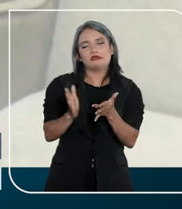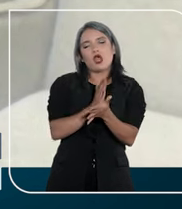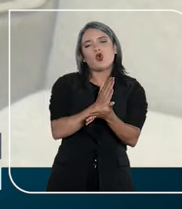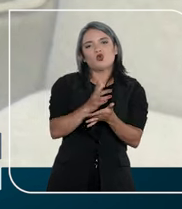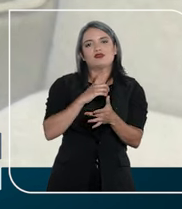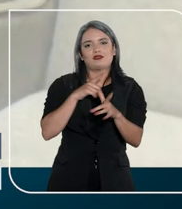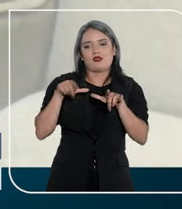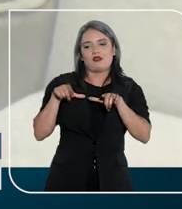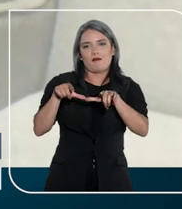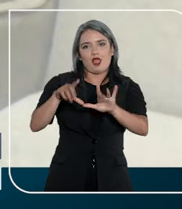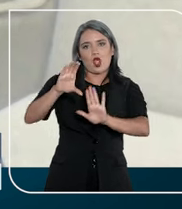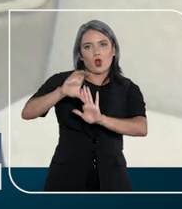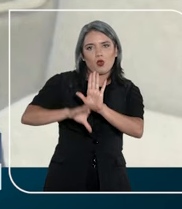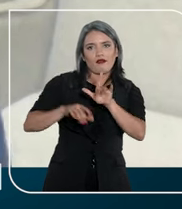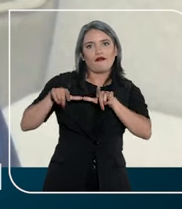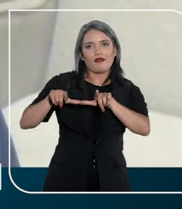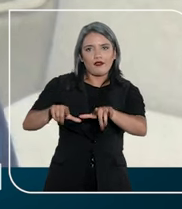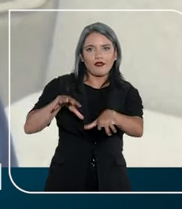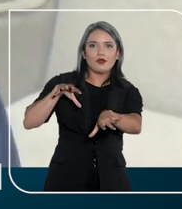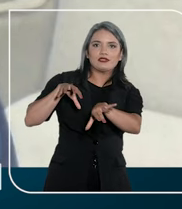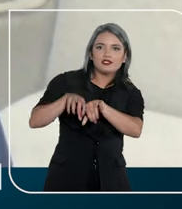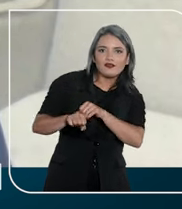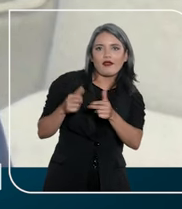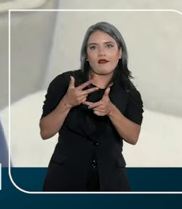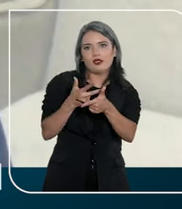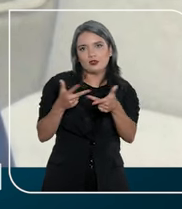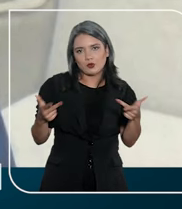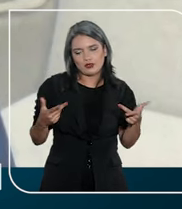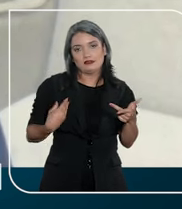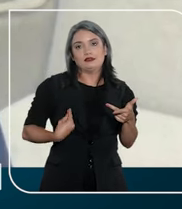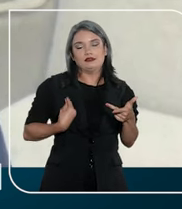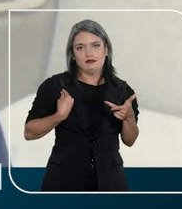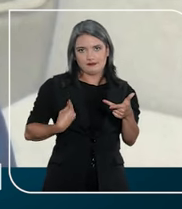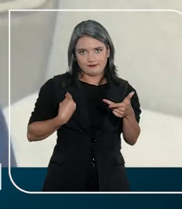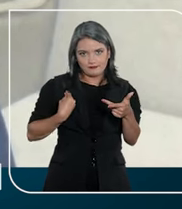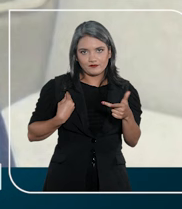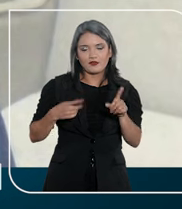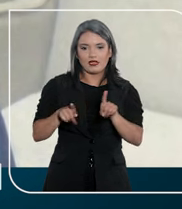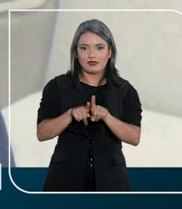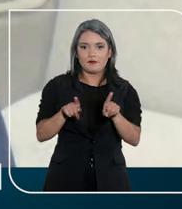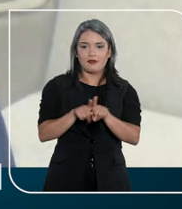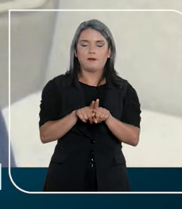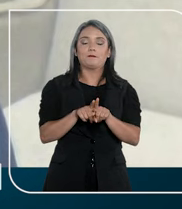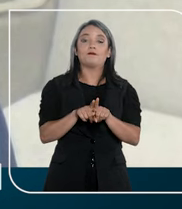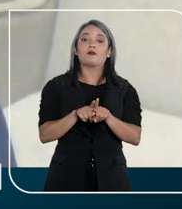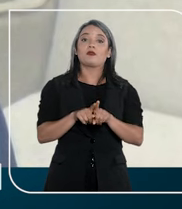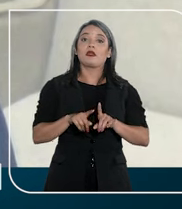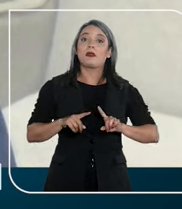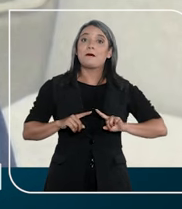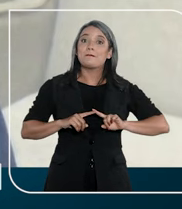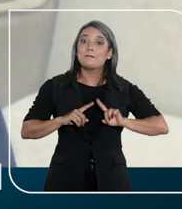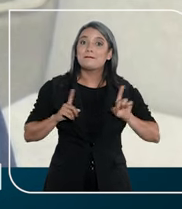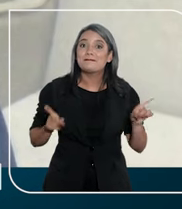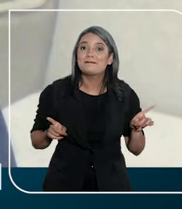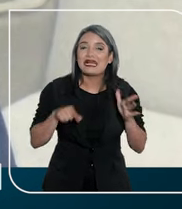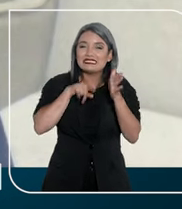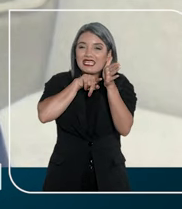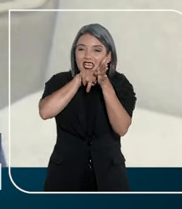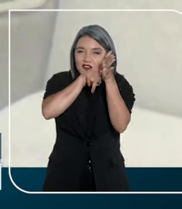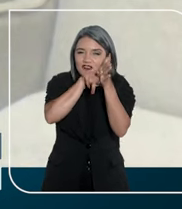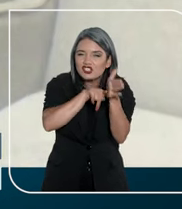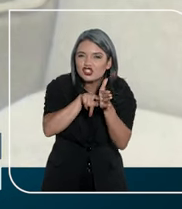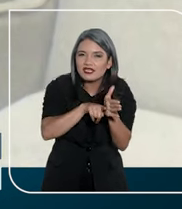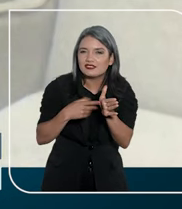você também tem uma análise da trajetória de vida do candidato até aquele momento das provas, né? No caso da investigação